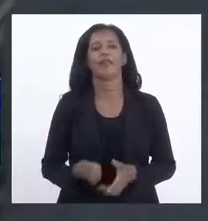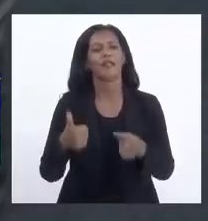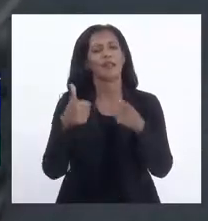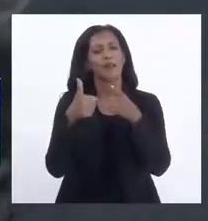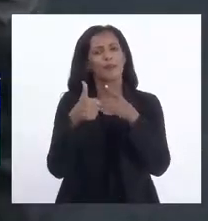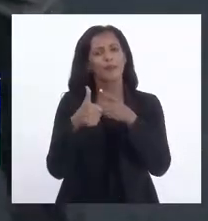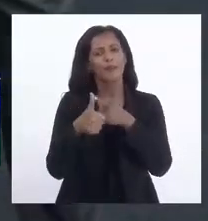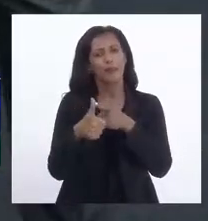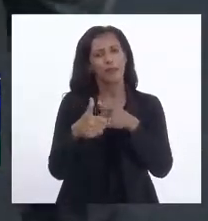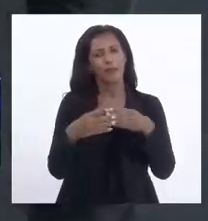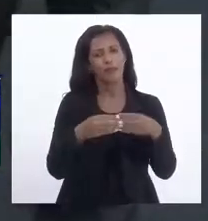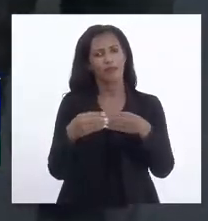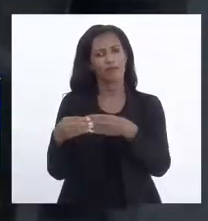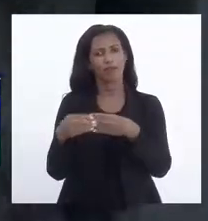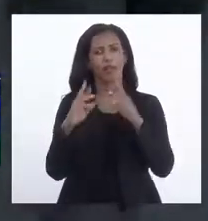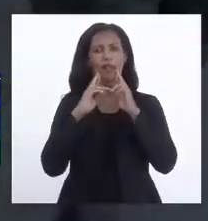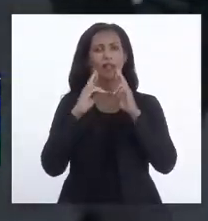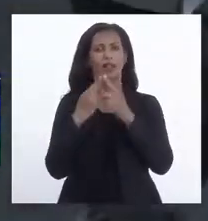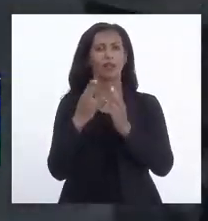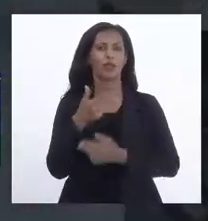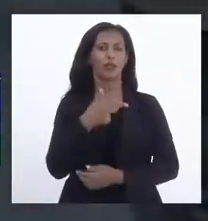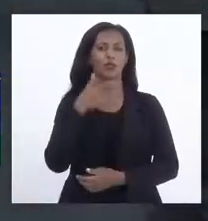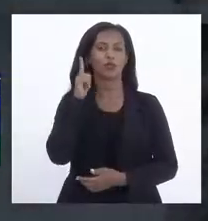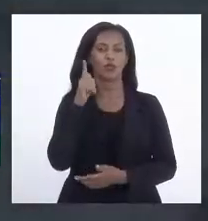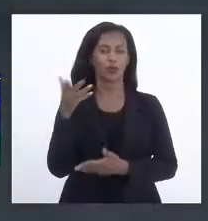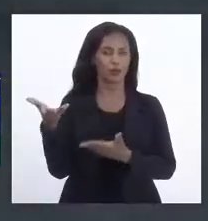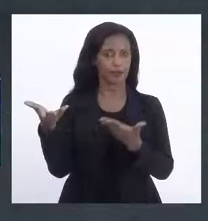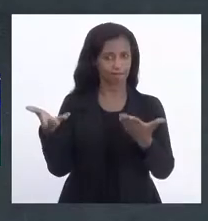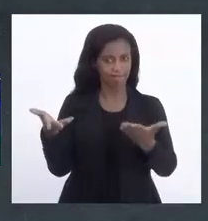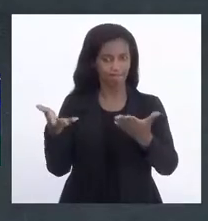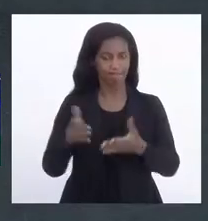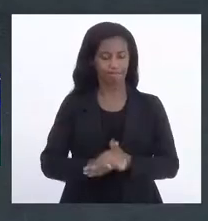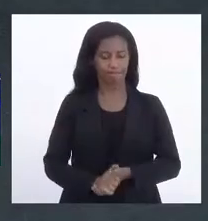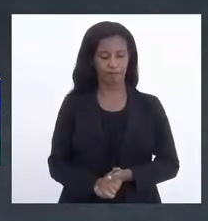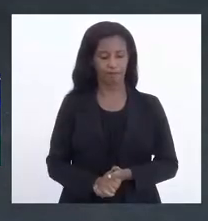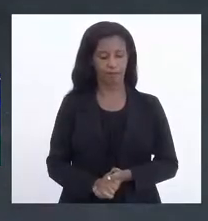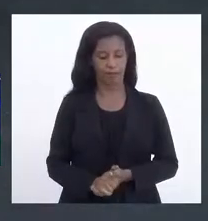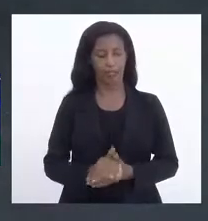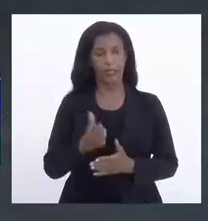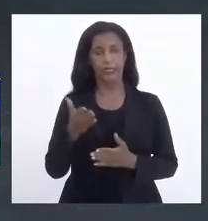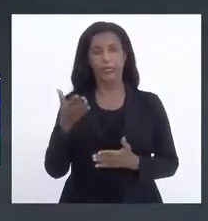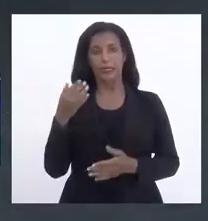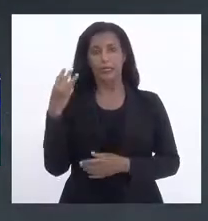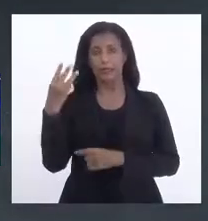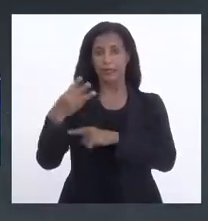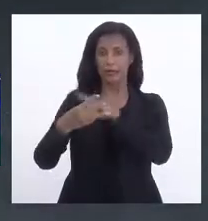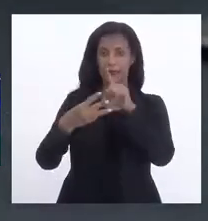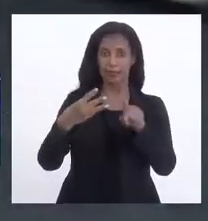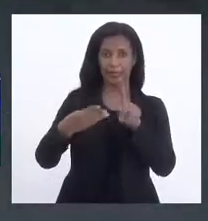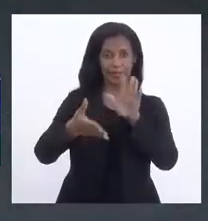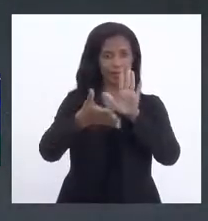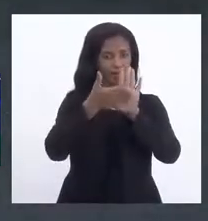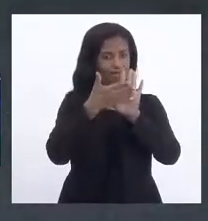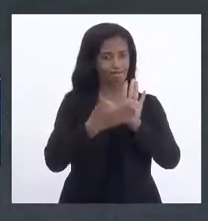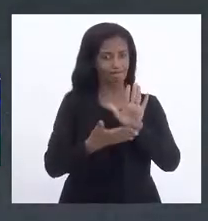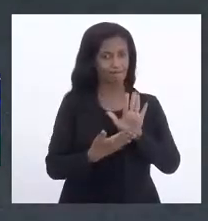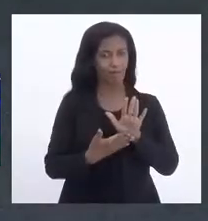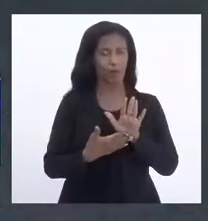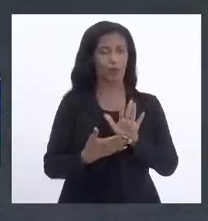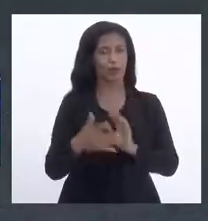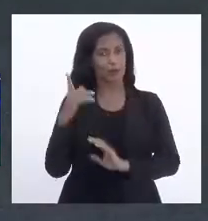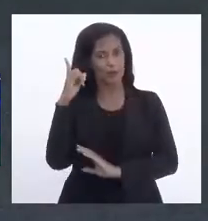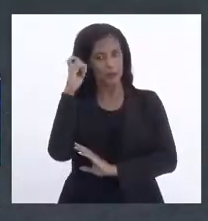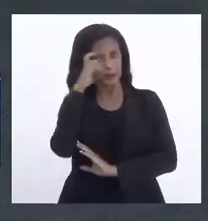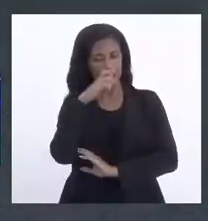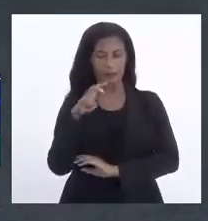a condução da reunião de ontem por Vossa Excelência. Enfrentamos três pautas sensíveis nas questões